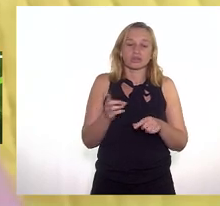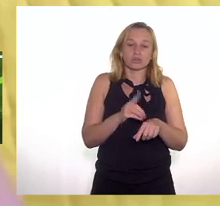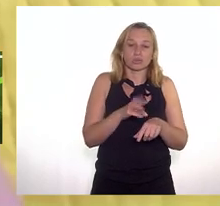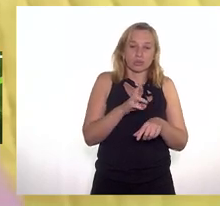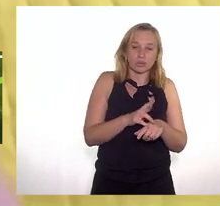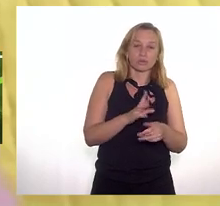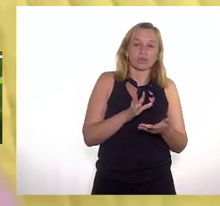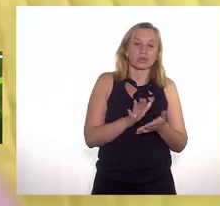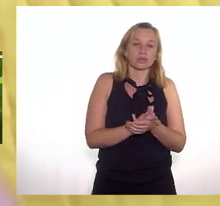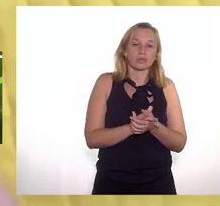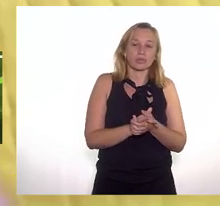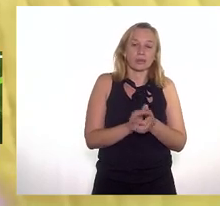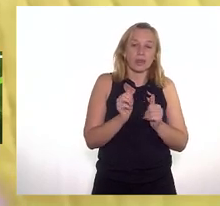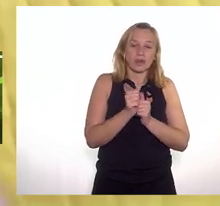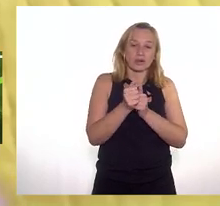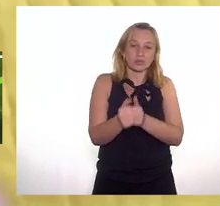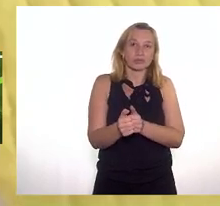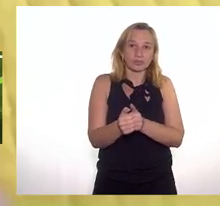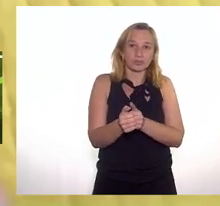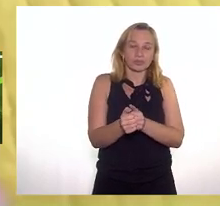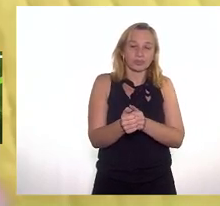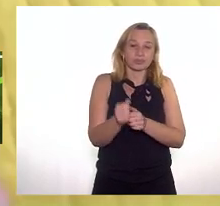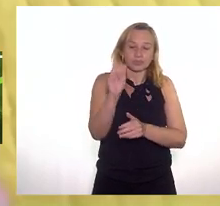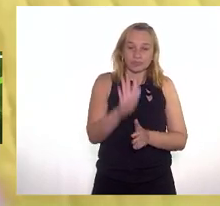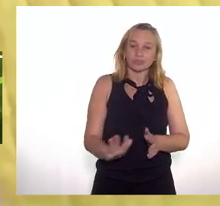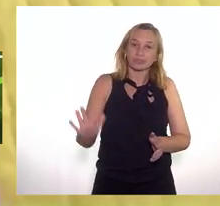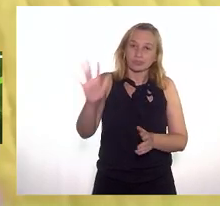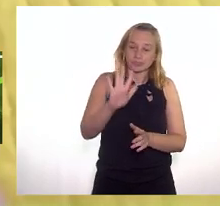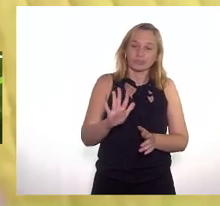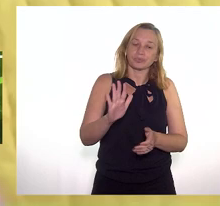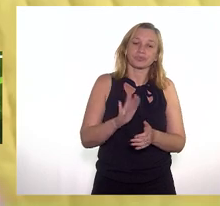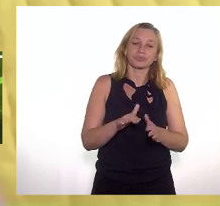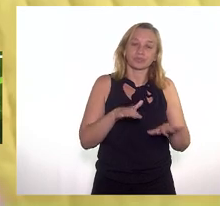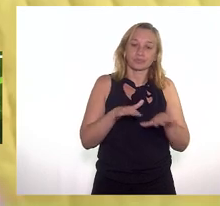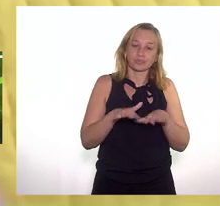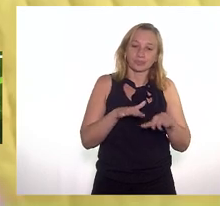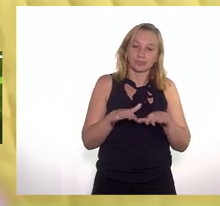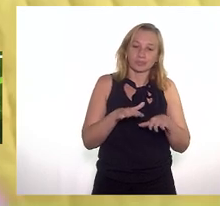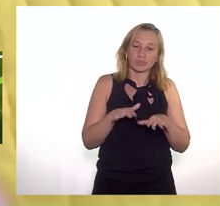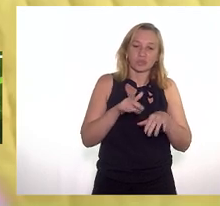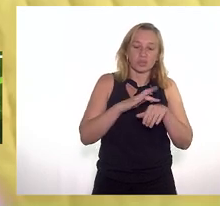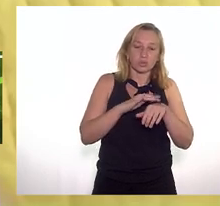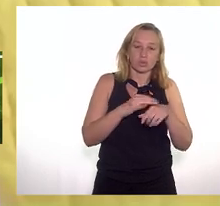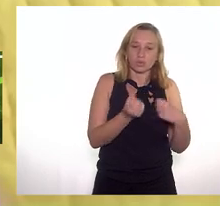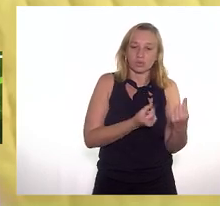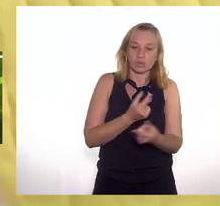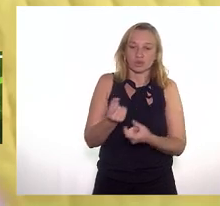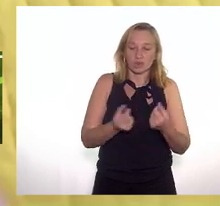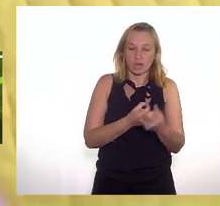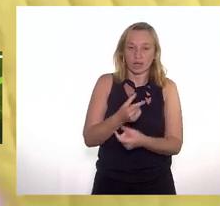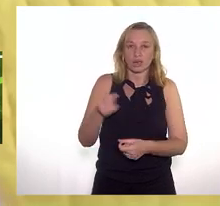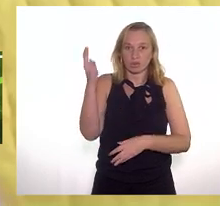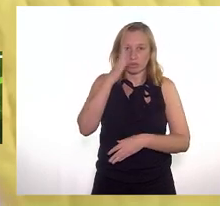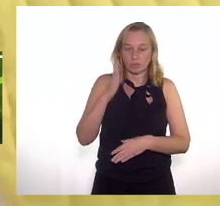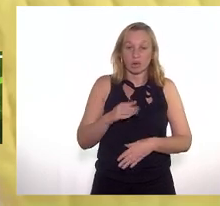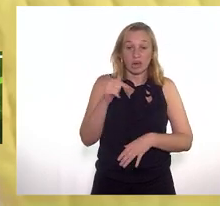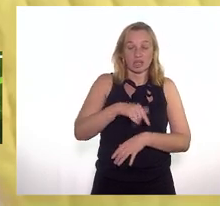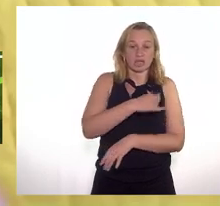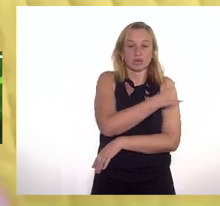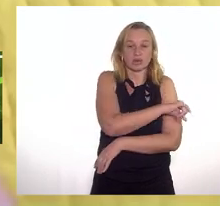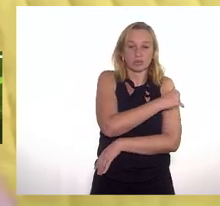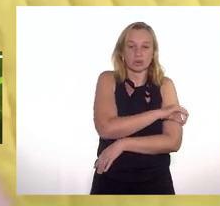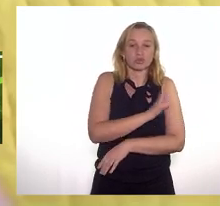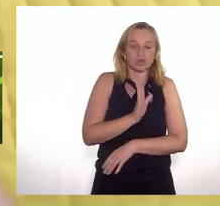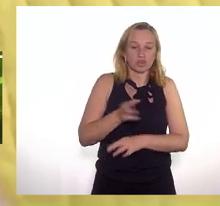ela está coordenando um levantamento nacional sobre as doenças raras no Brasil. Então, aqui no Rio, ela